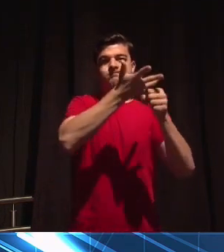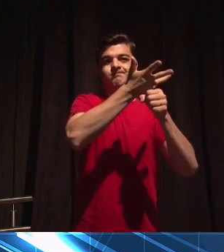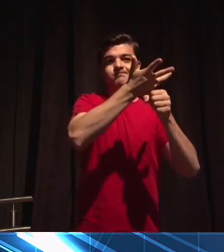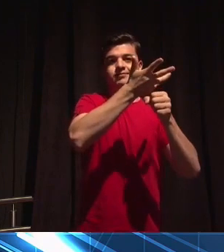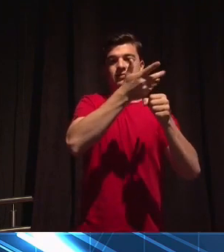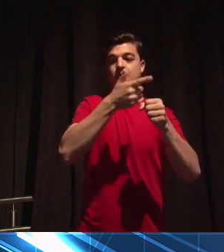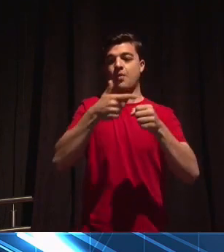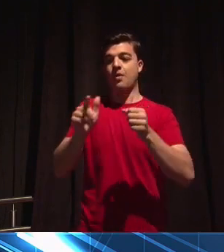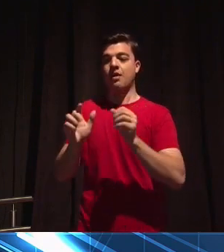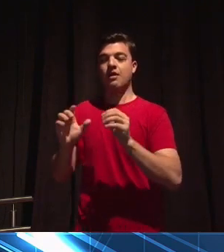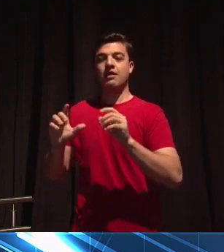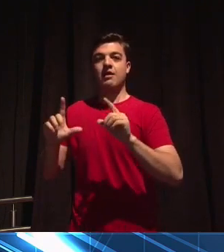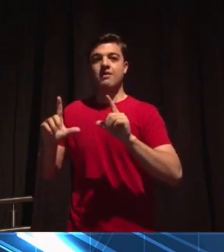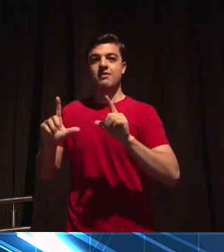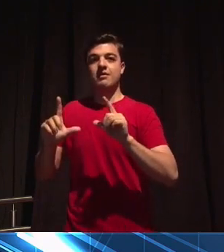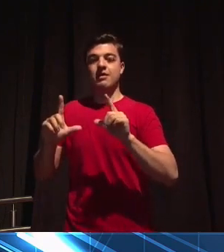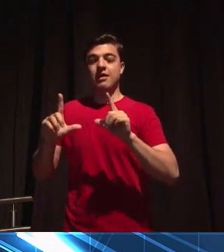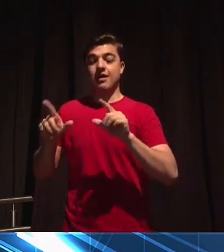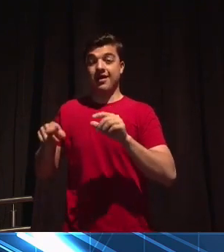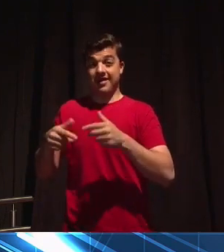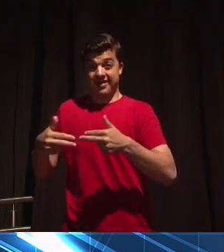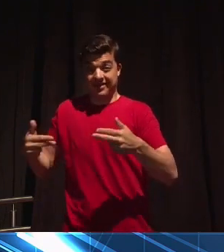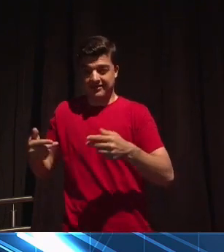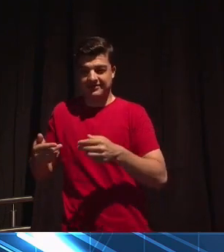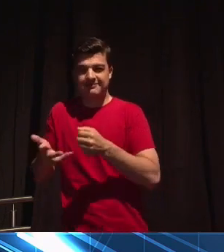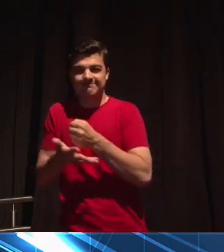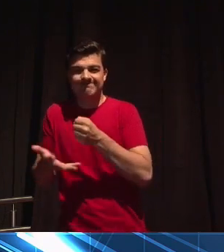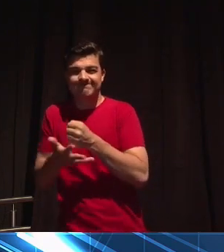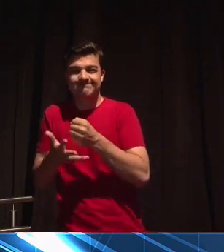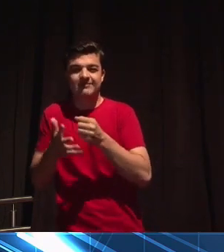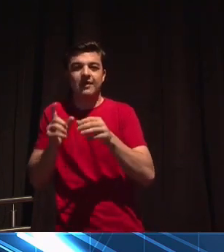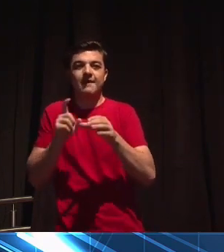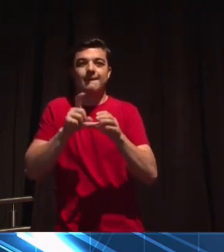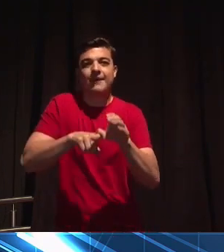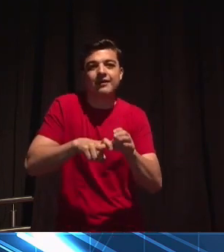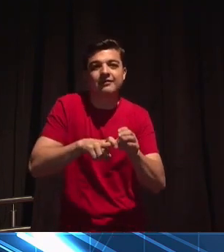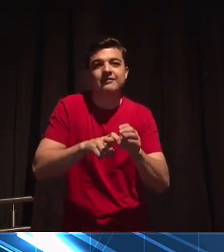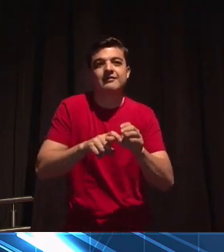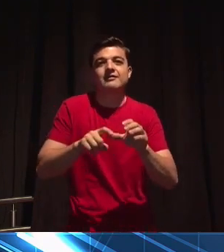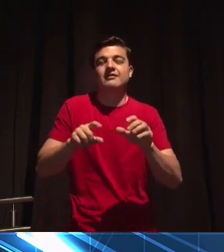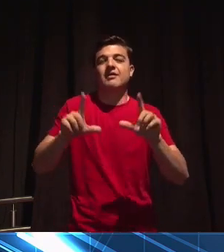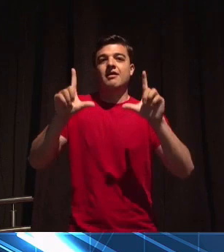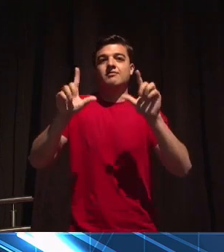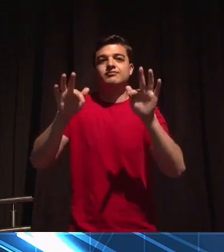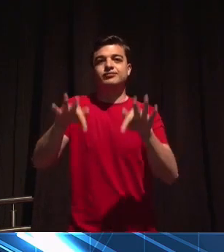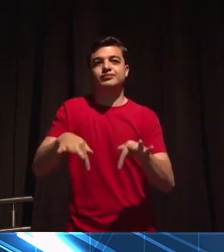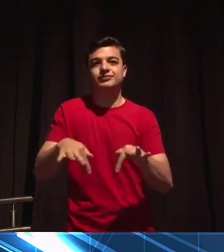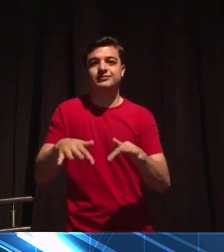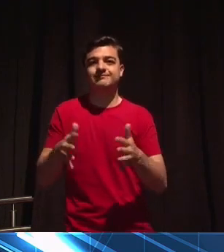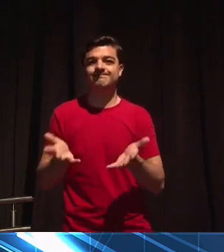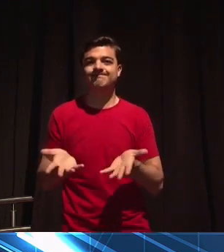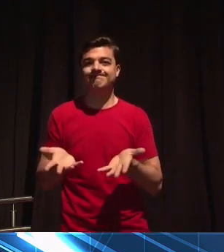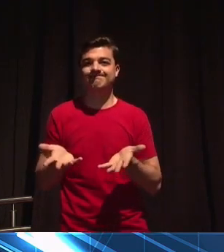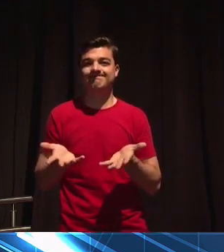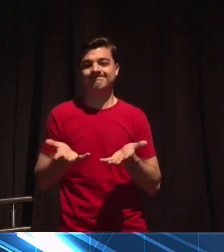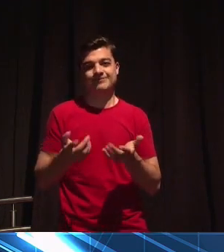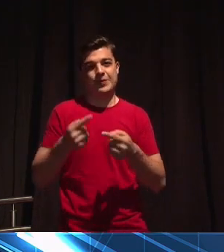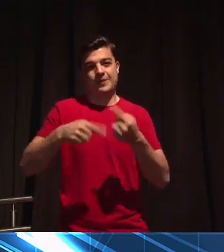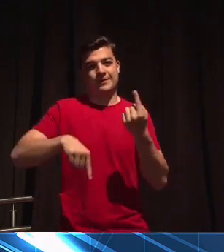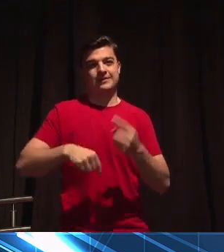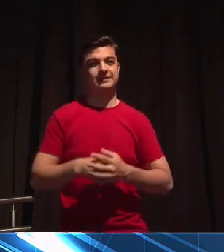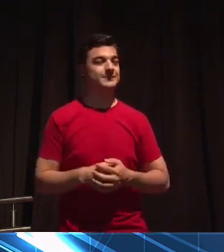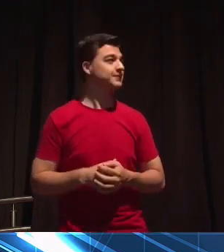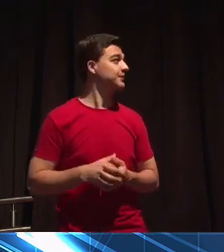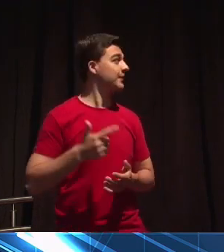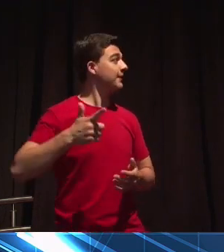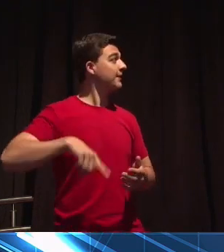ser feito então o que que eu faço pessoal eu queria uma abstração e essa abstração é uma interface que tem